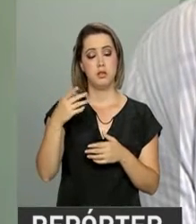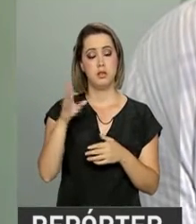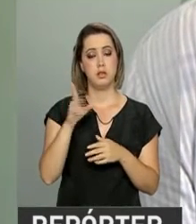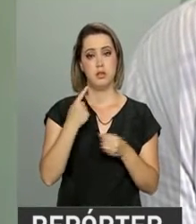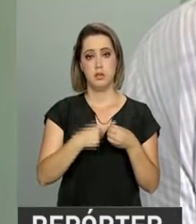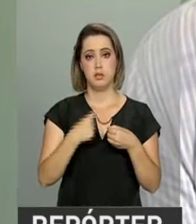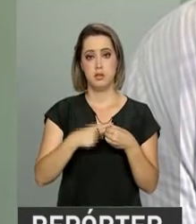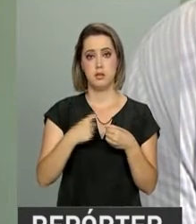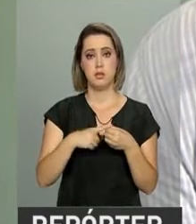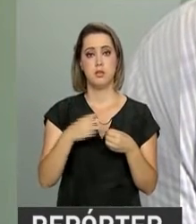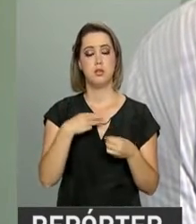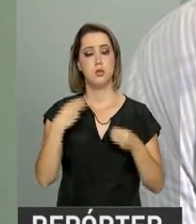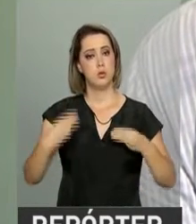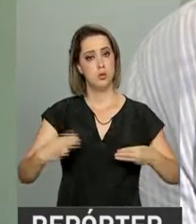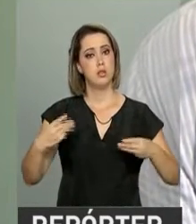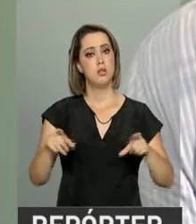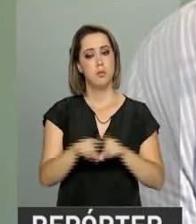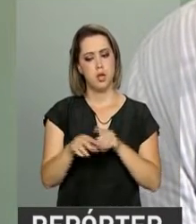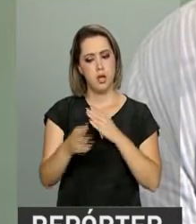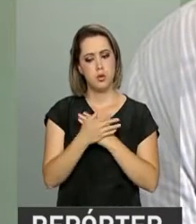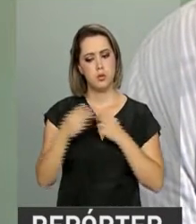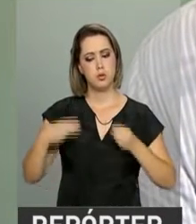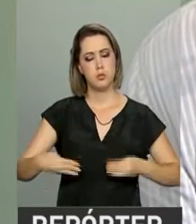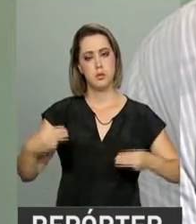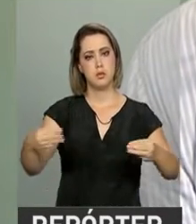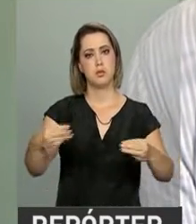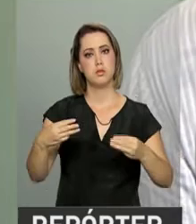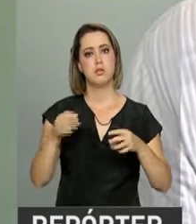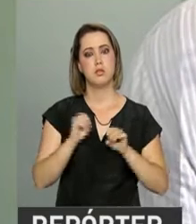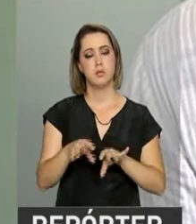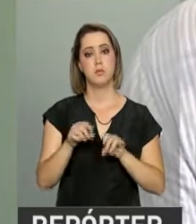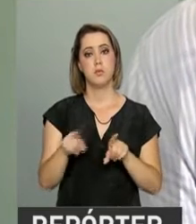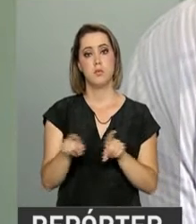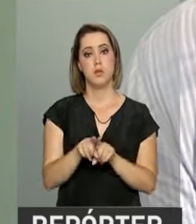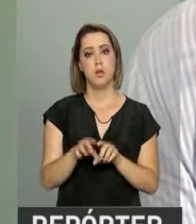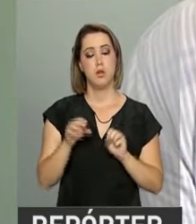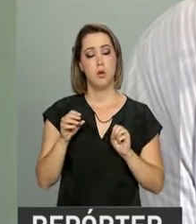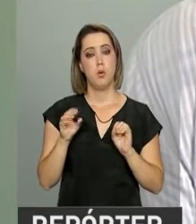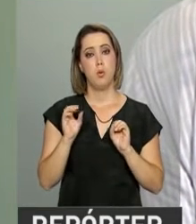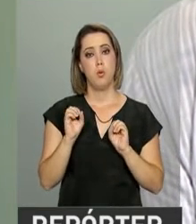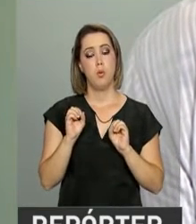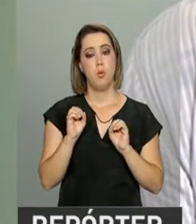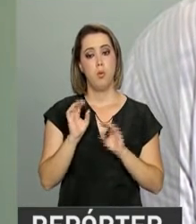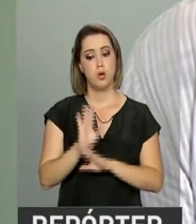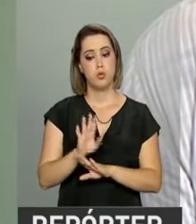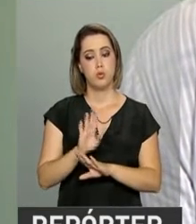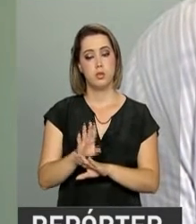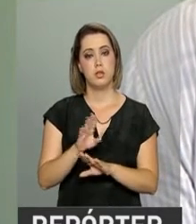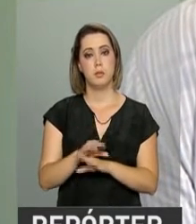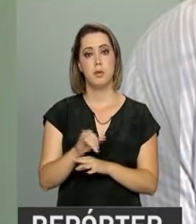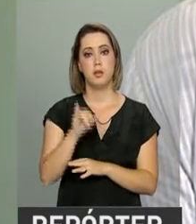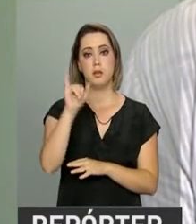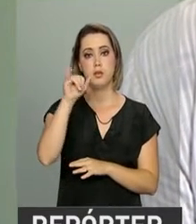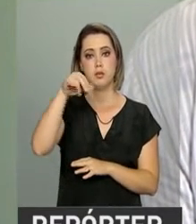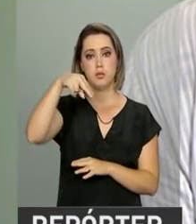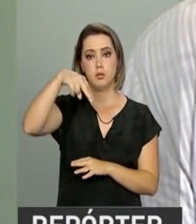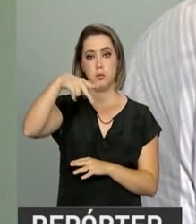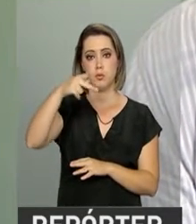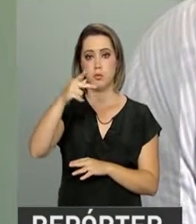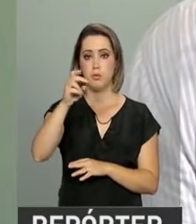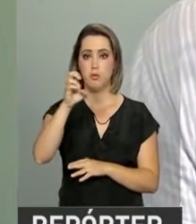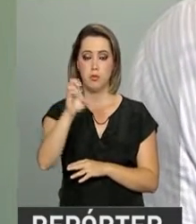nós somos uma escola municipal estão lá têm o apoio do ipp do que no primeiro momento nosso primeiro contato